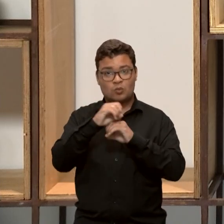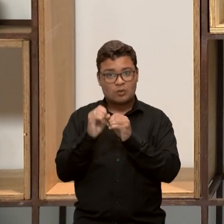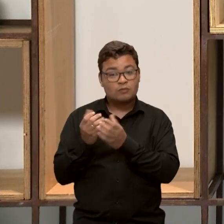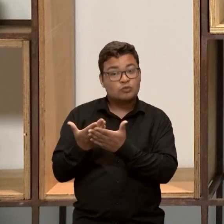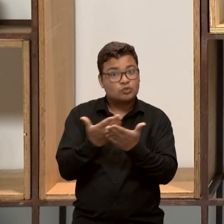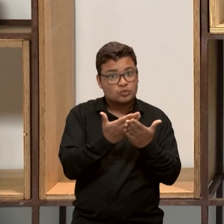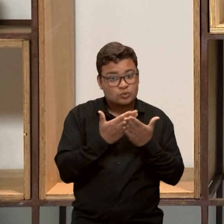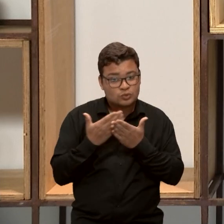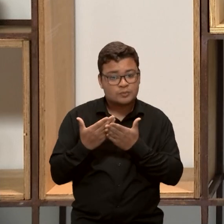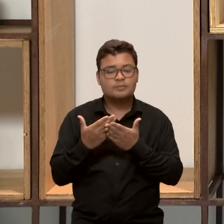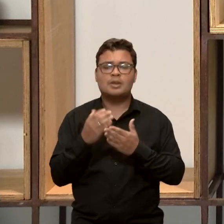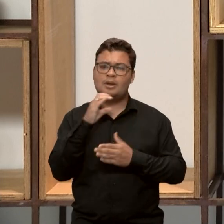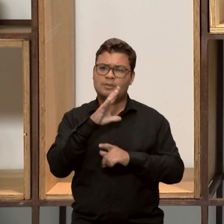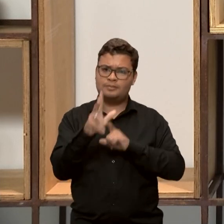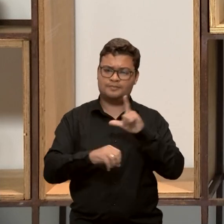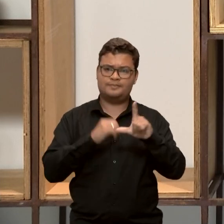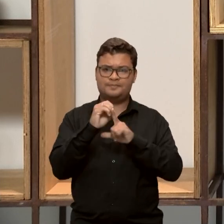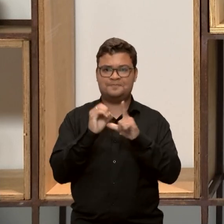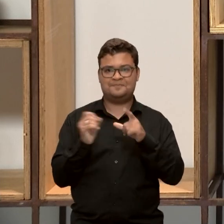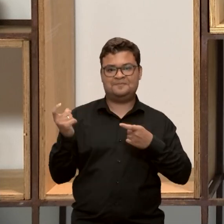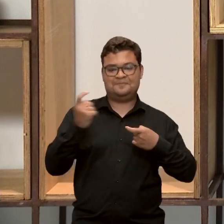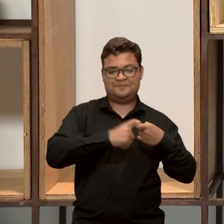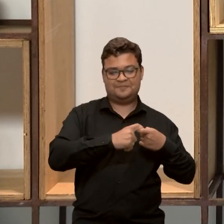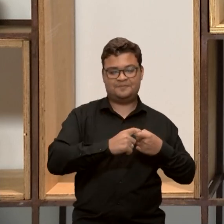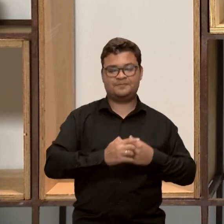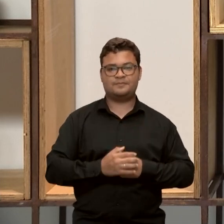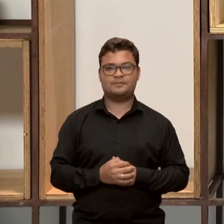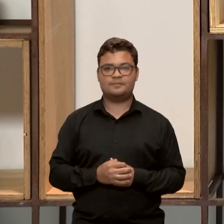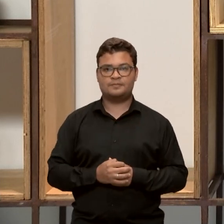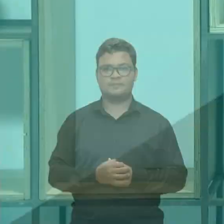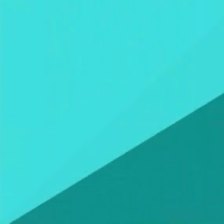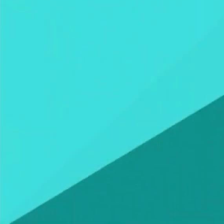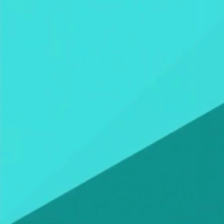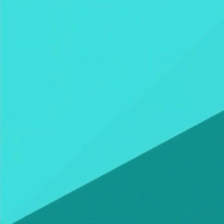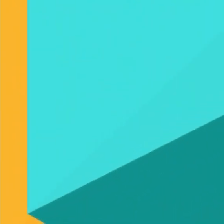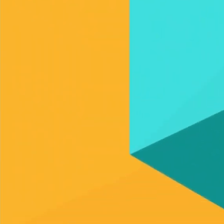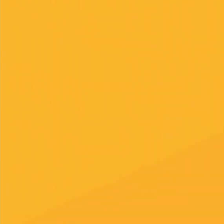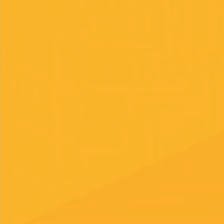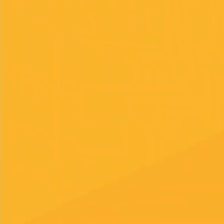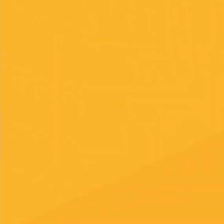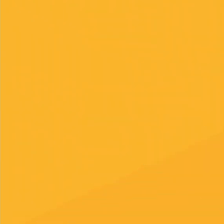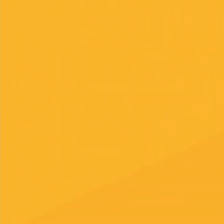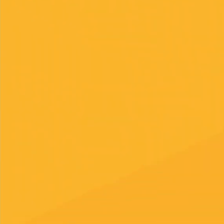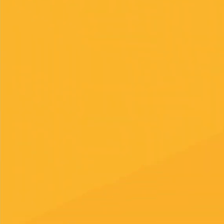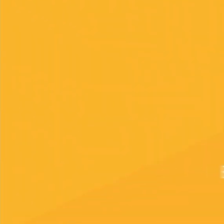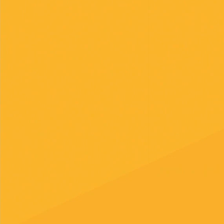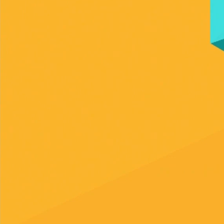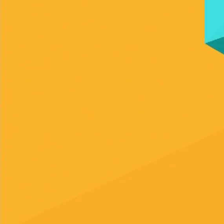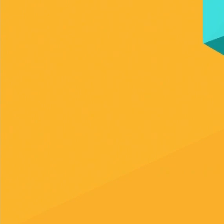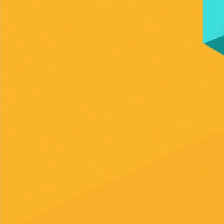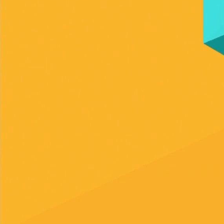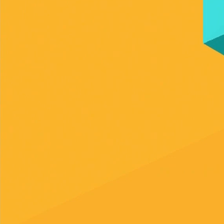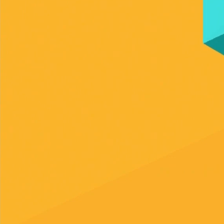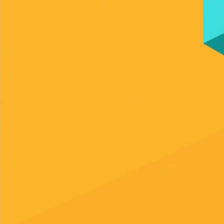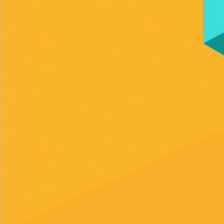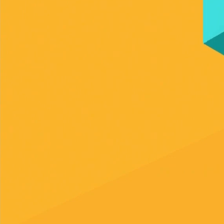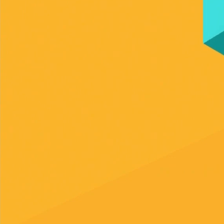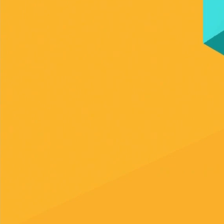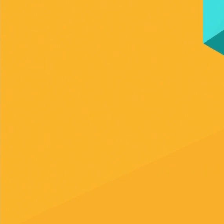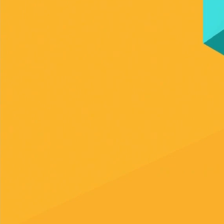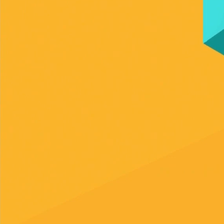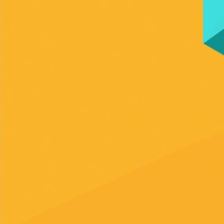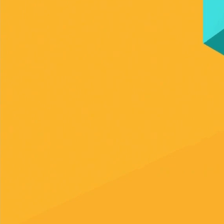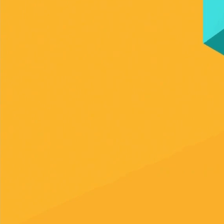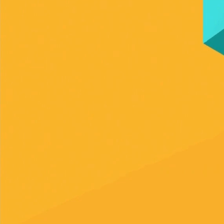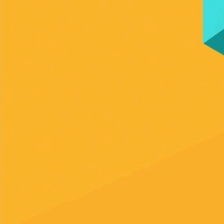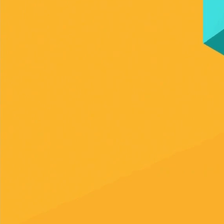despedindo de você, não. A gente traz informações sobre as mudanças no passe livre estudantil e tem orientações importantes para